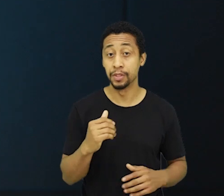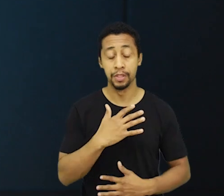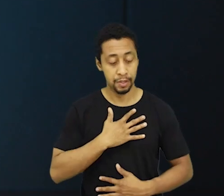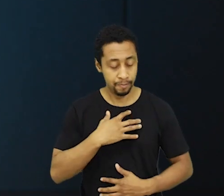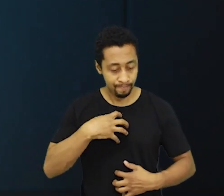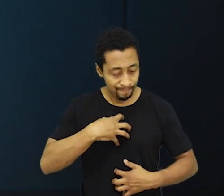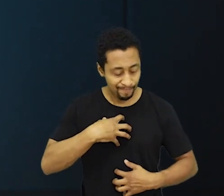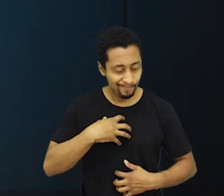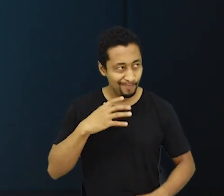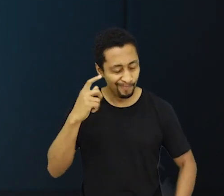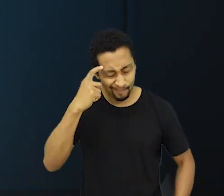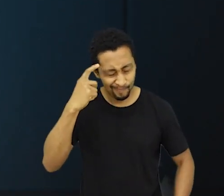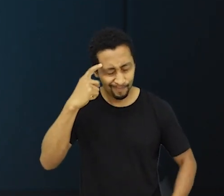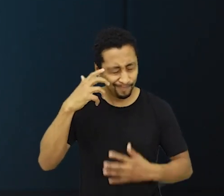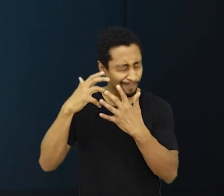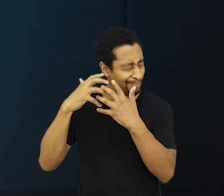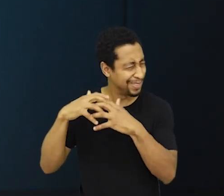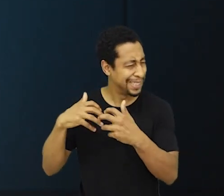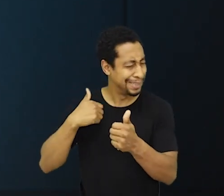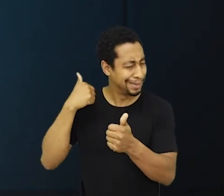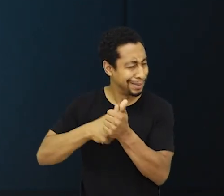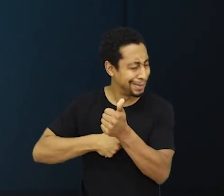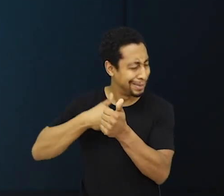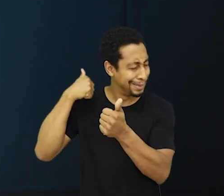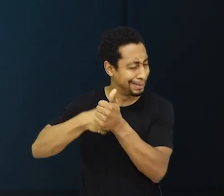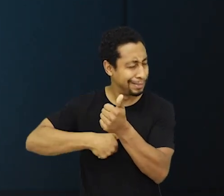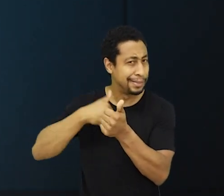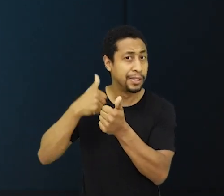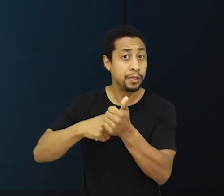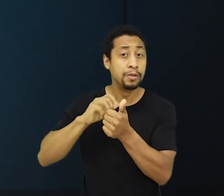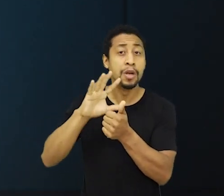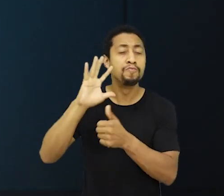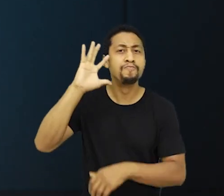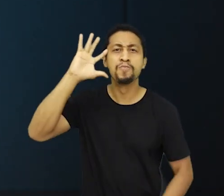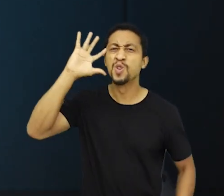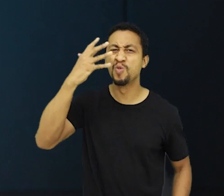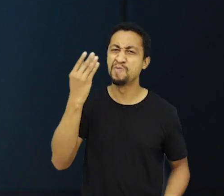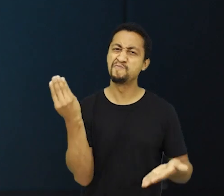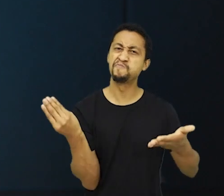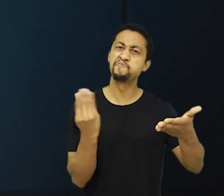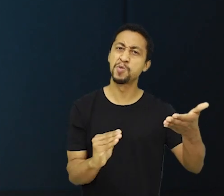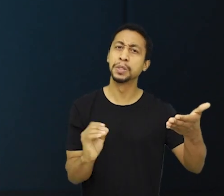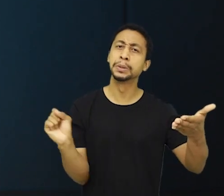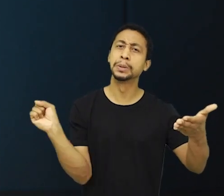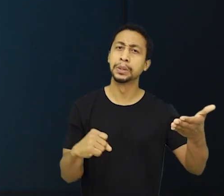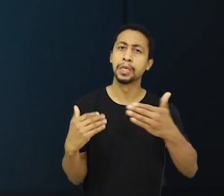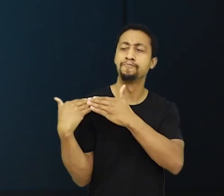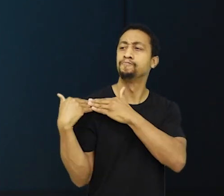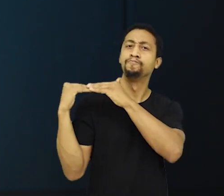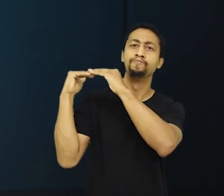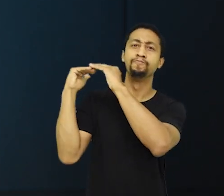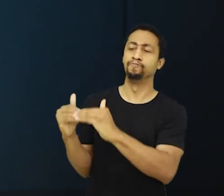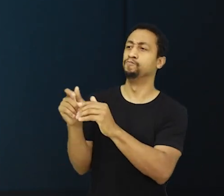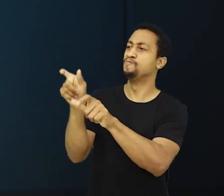que maturar bem. Mas resolvi determinar a